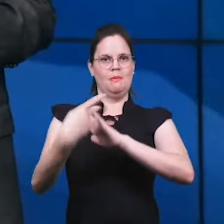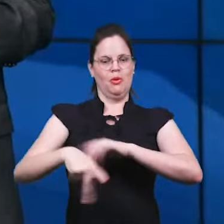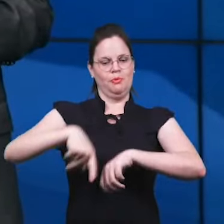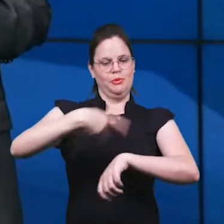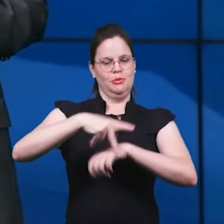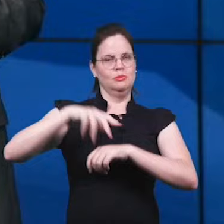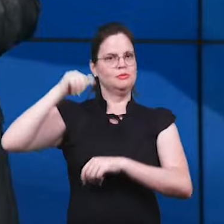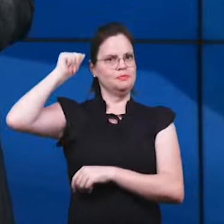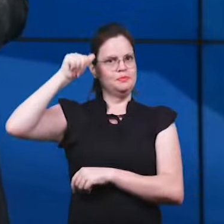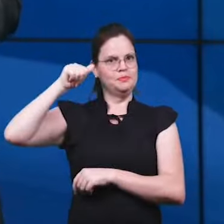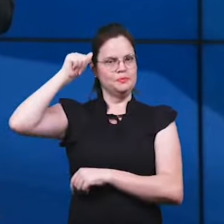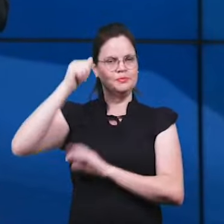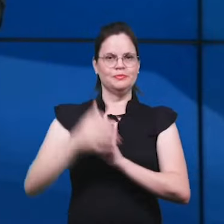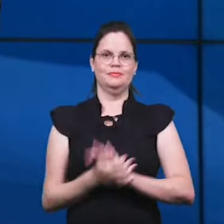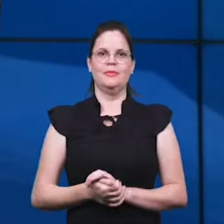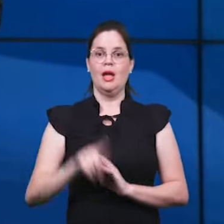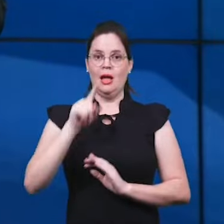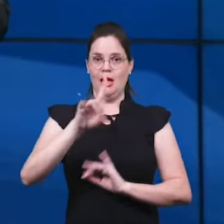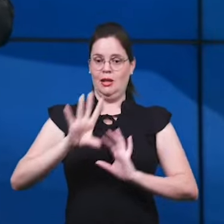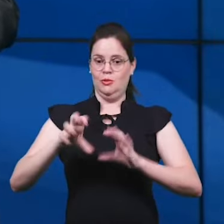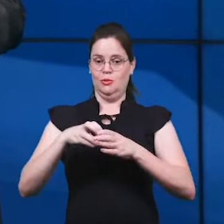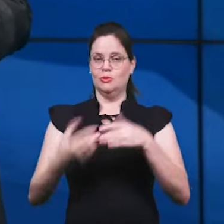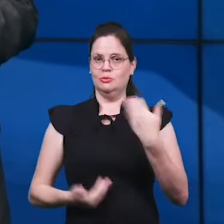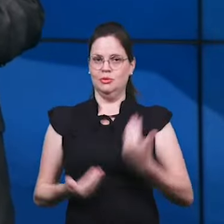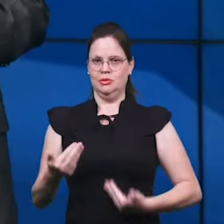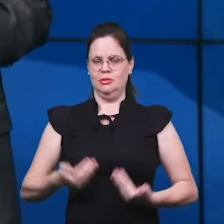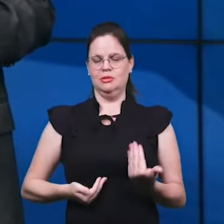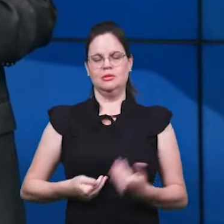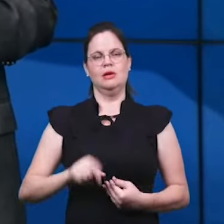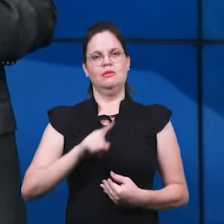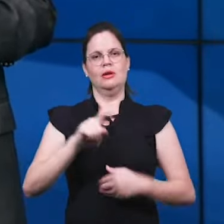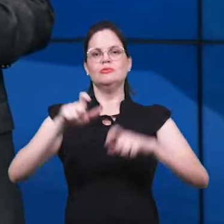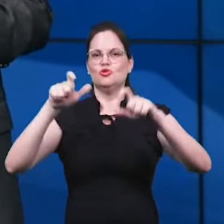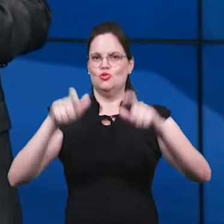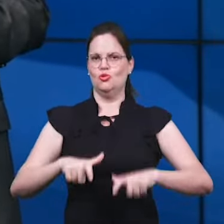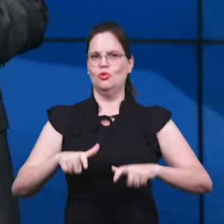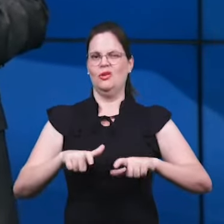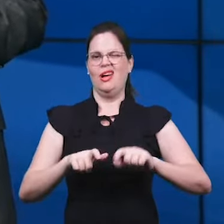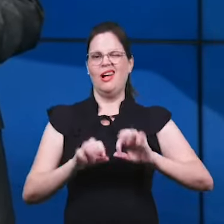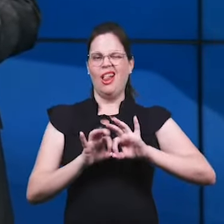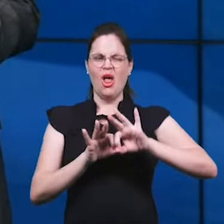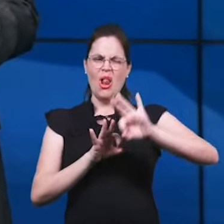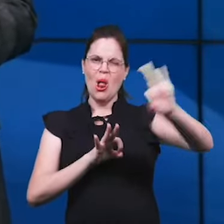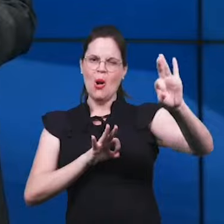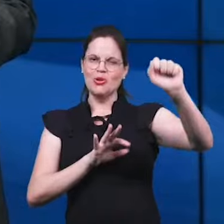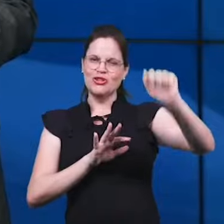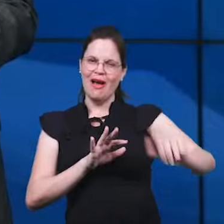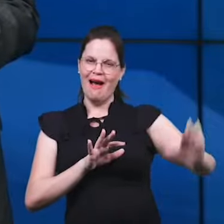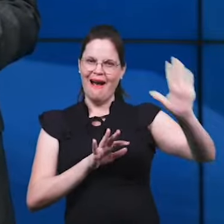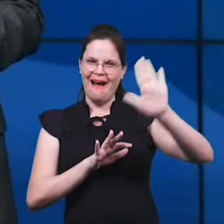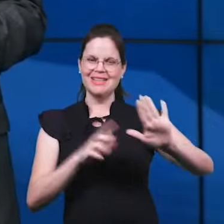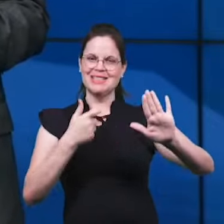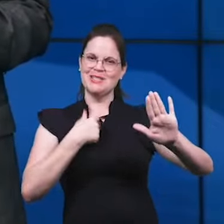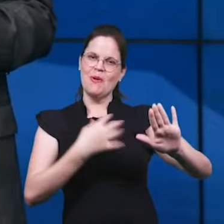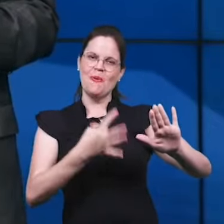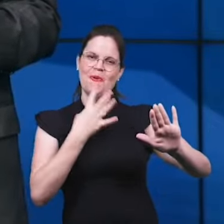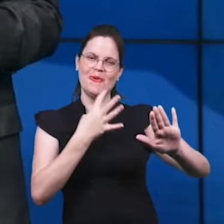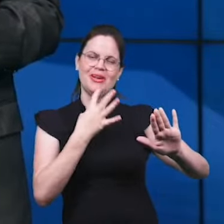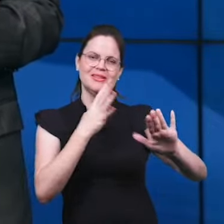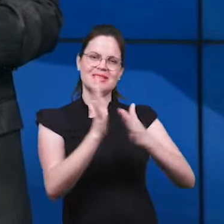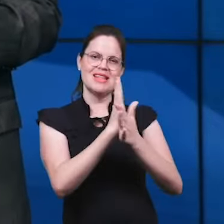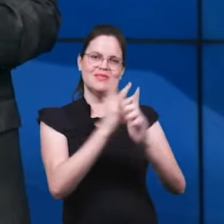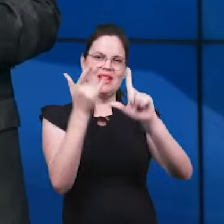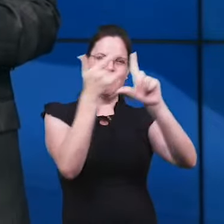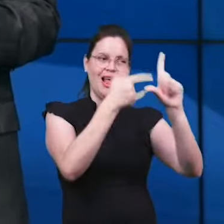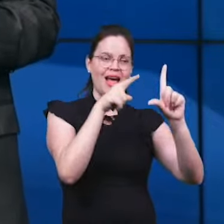Tashkent, mas ela faz parte do grupo de irmãos da nossa igreja lá em Samarcanda. Eu a conheço pessoalmente pelas reuniões em vídeo e ela